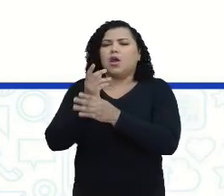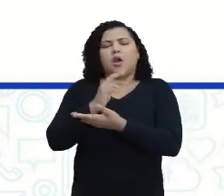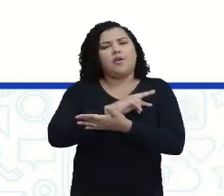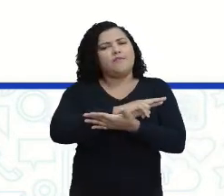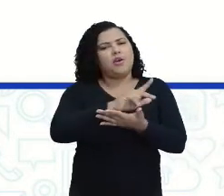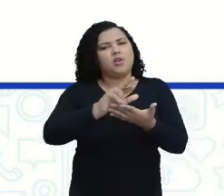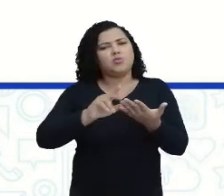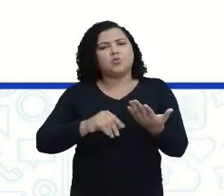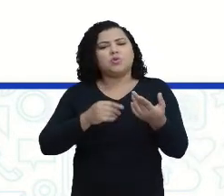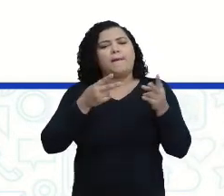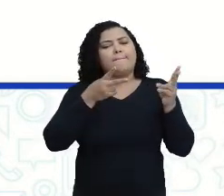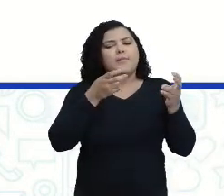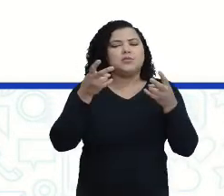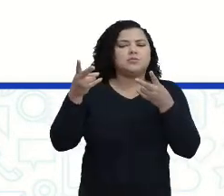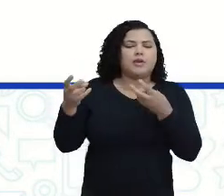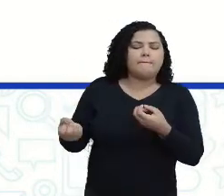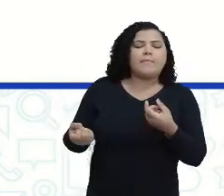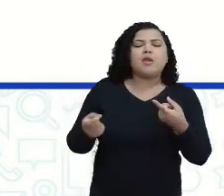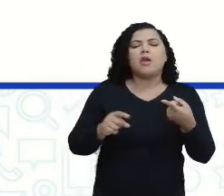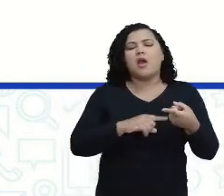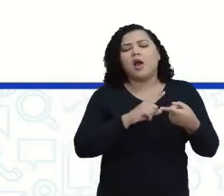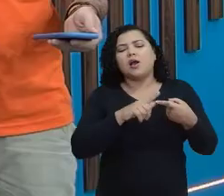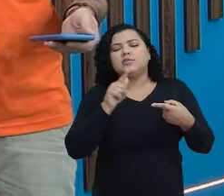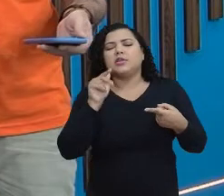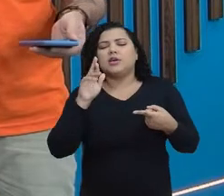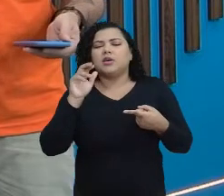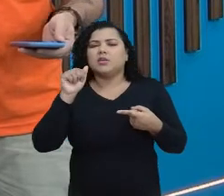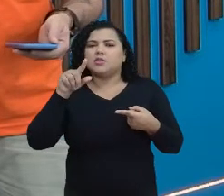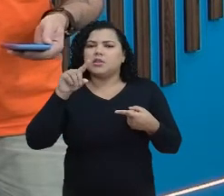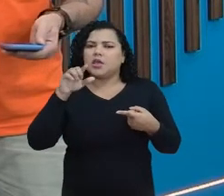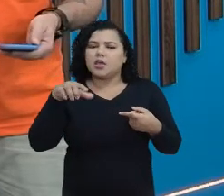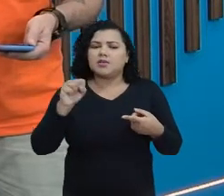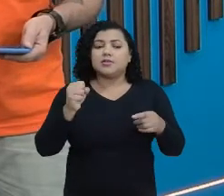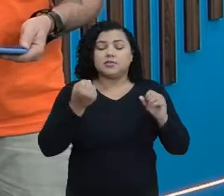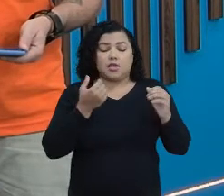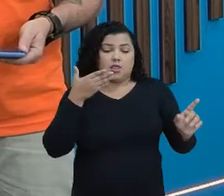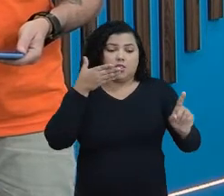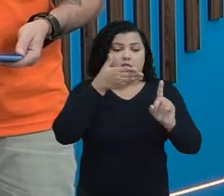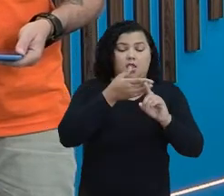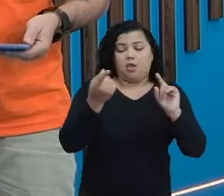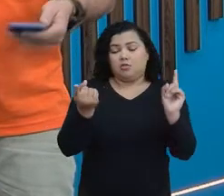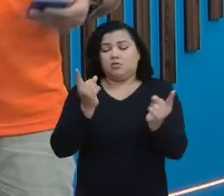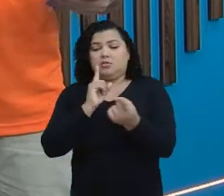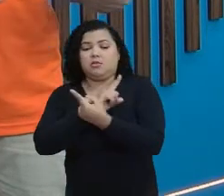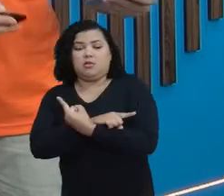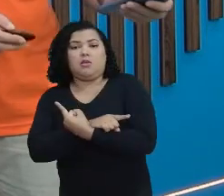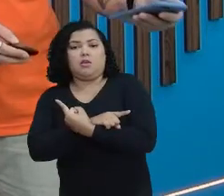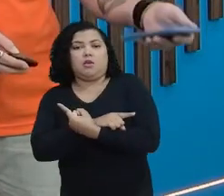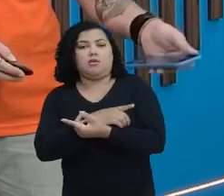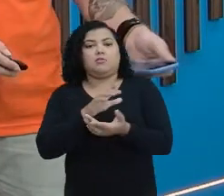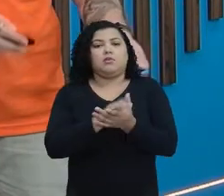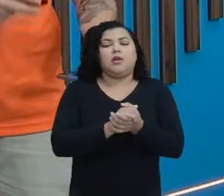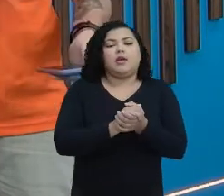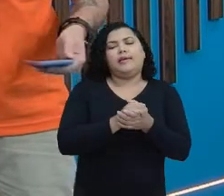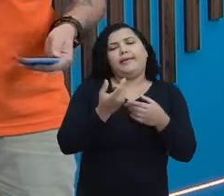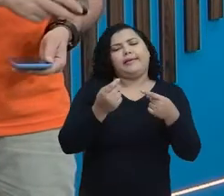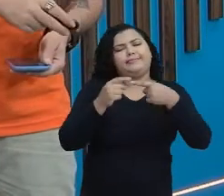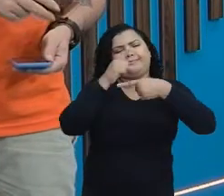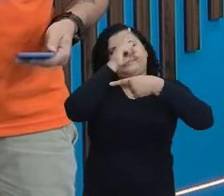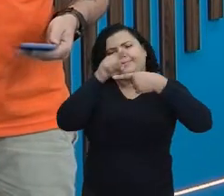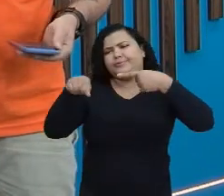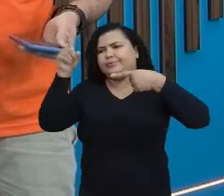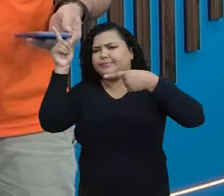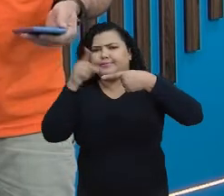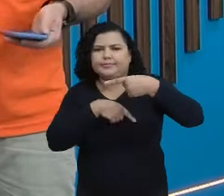como observar as grandezas, se são diretamente proporcional, se são inversamente proporcionais, meios pelos extremos,